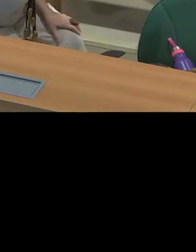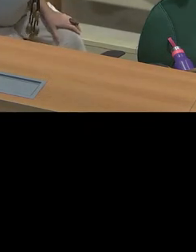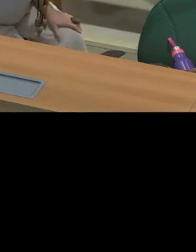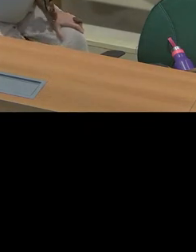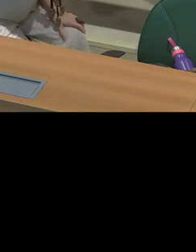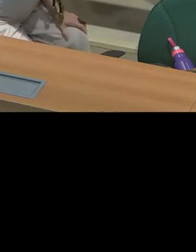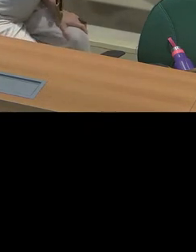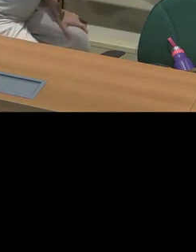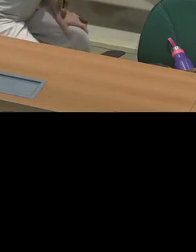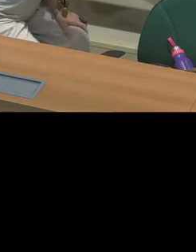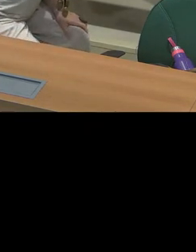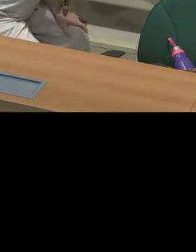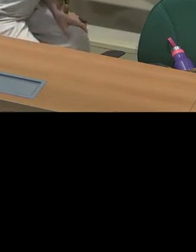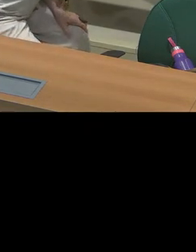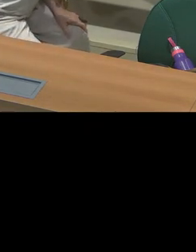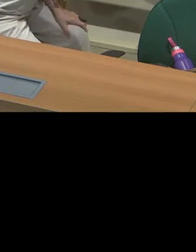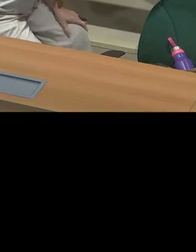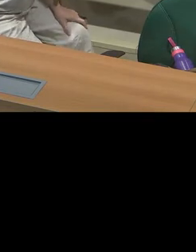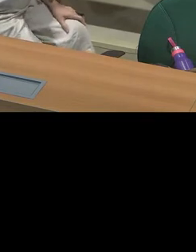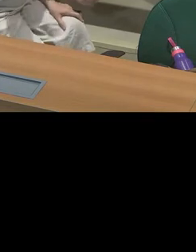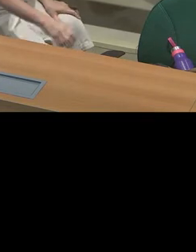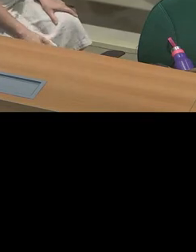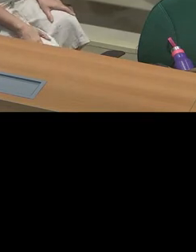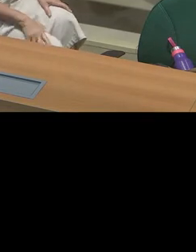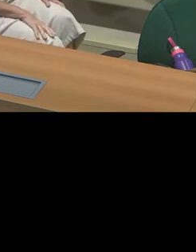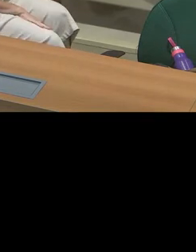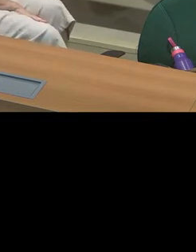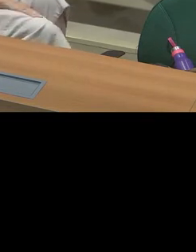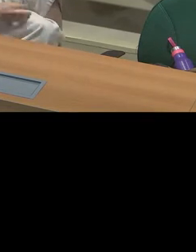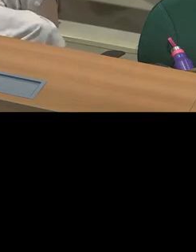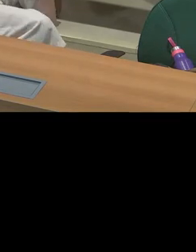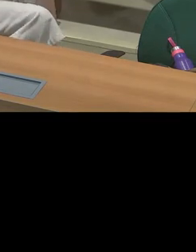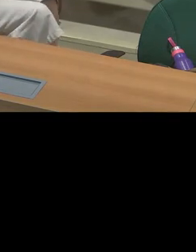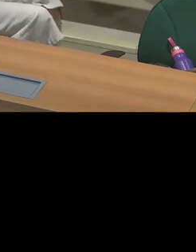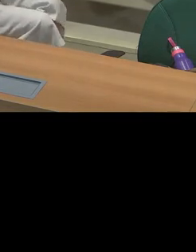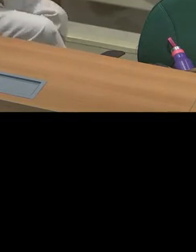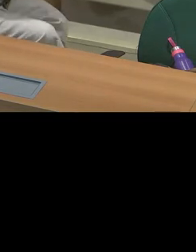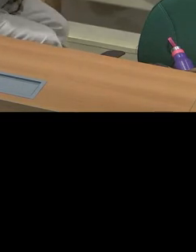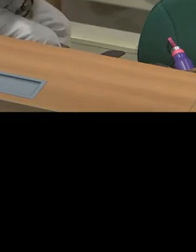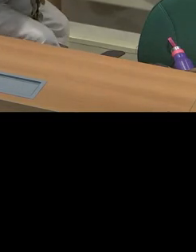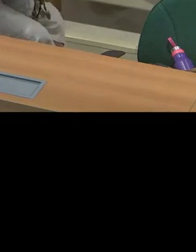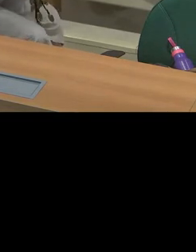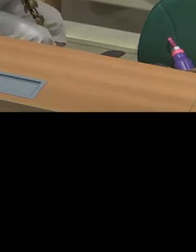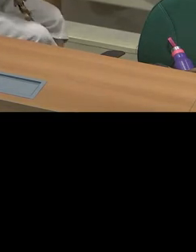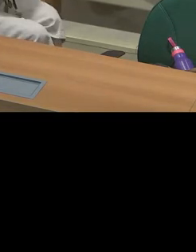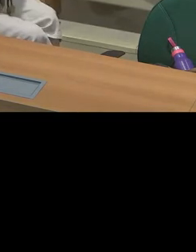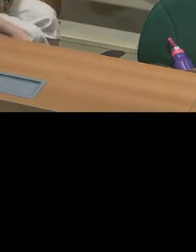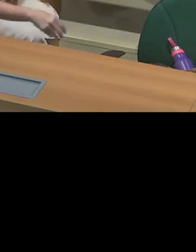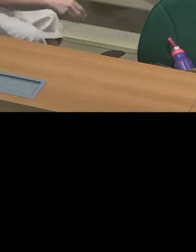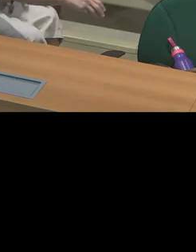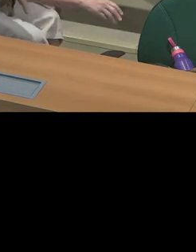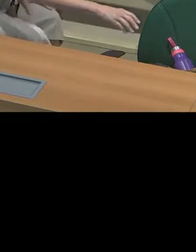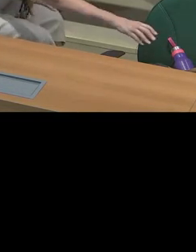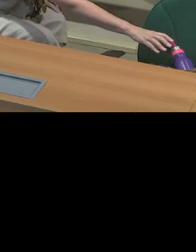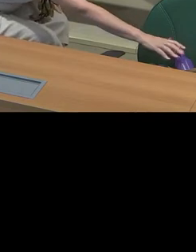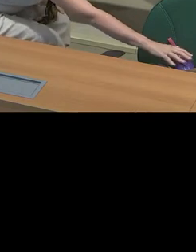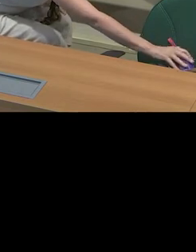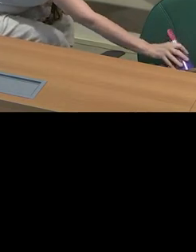Eu vou ficar de pé, porque eu sou muito baixinha. Meu nome é Maria da Penha, sou moradora da comunidade da Vila